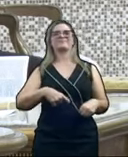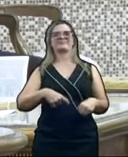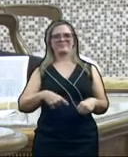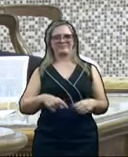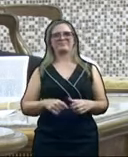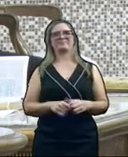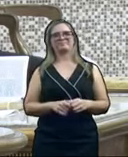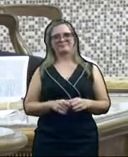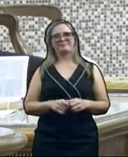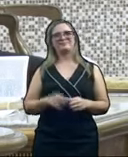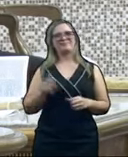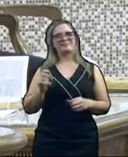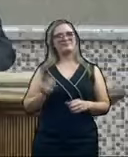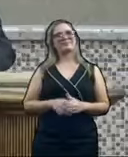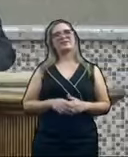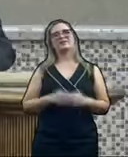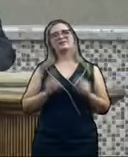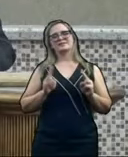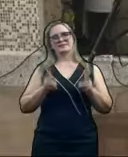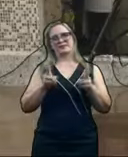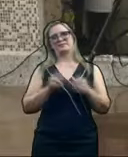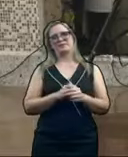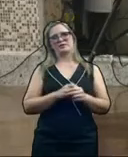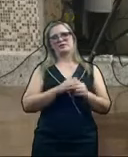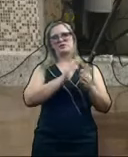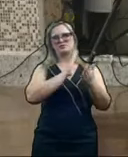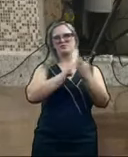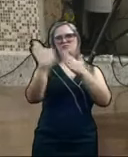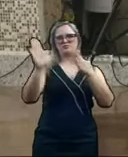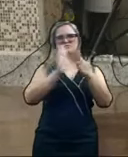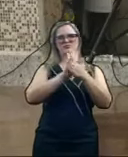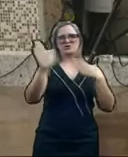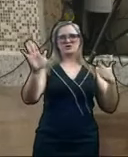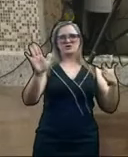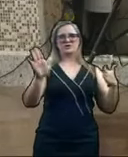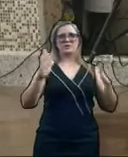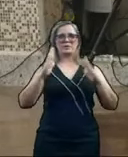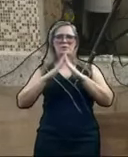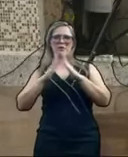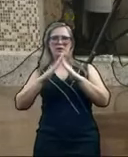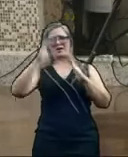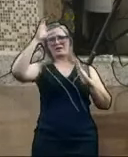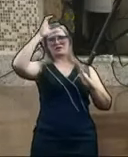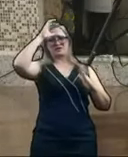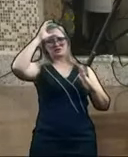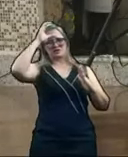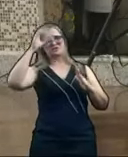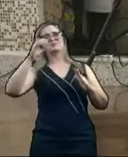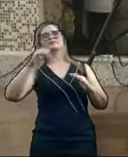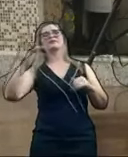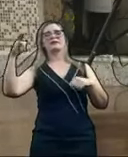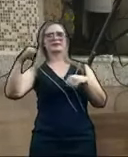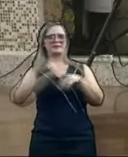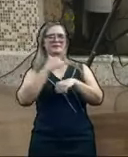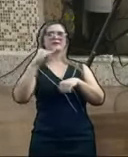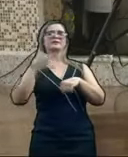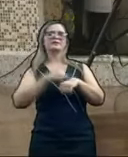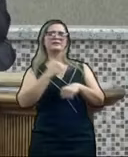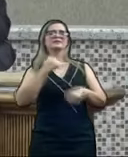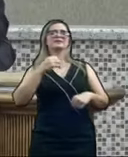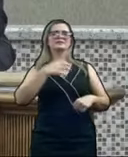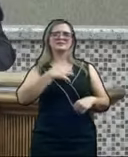Deus de meu pai apareceu a me mandou que eu voltasse voltasse para consertar eu